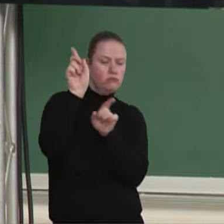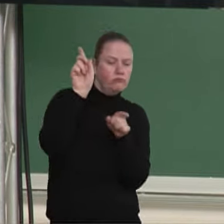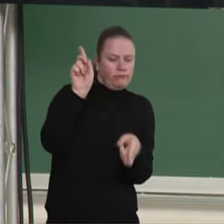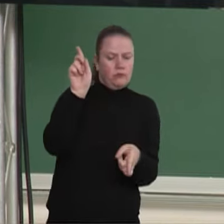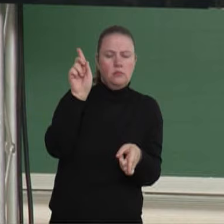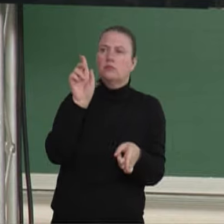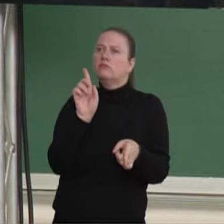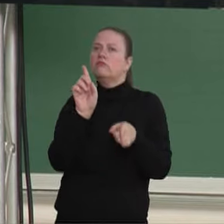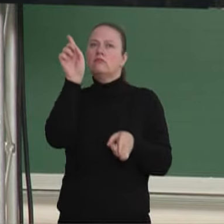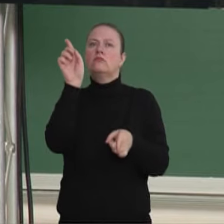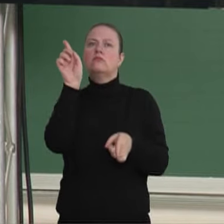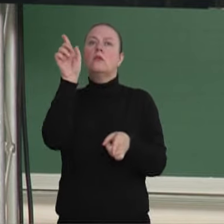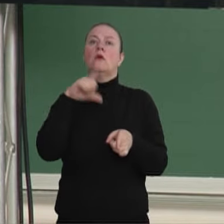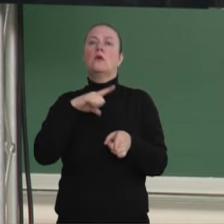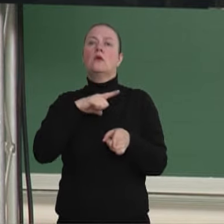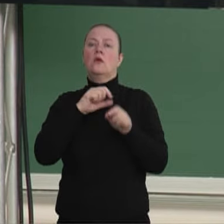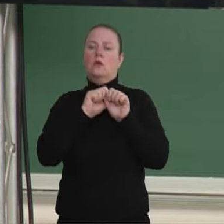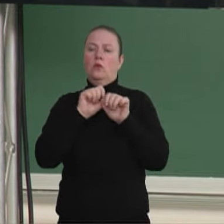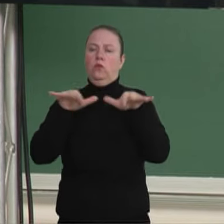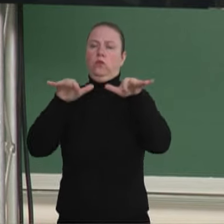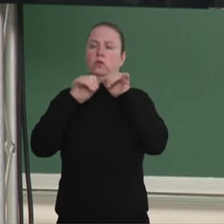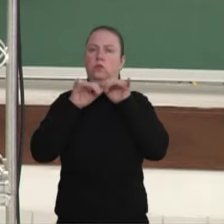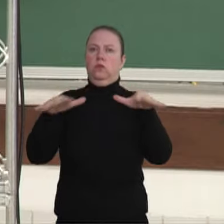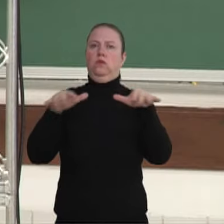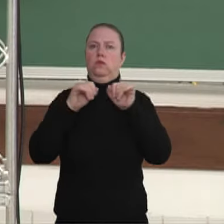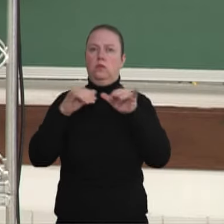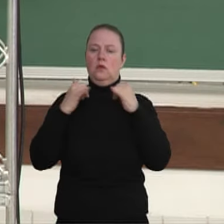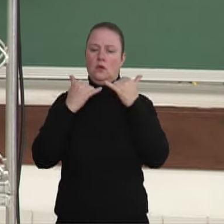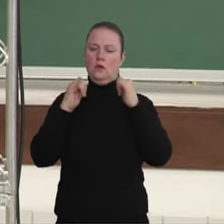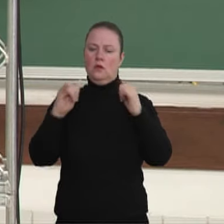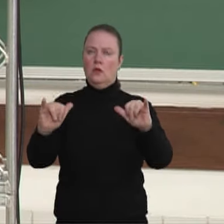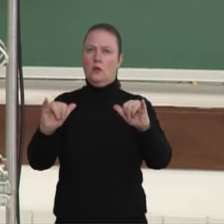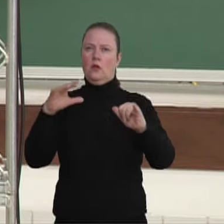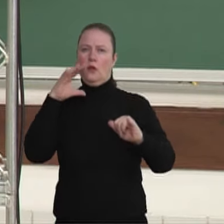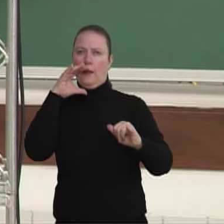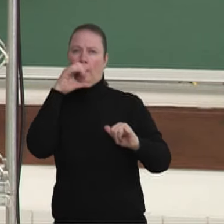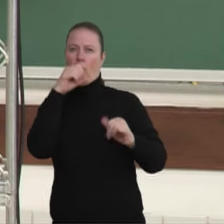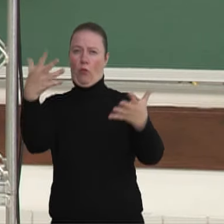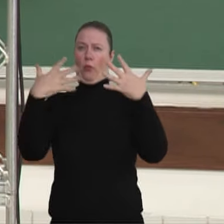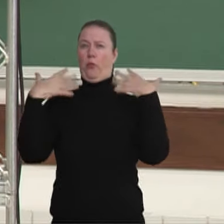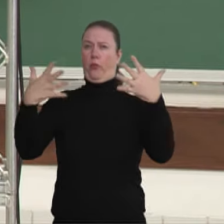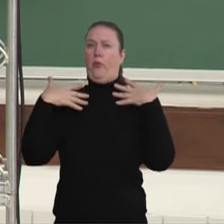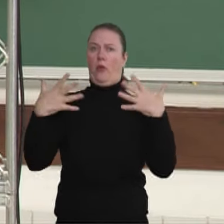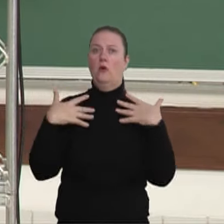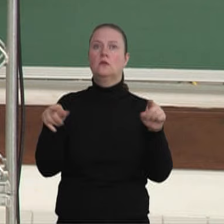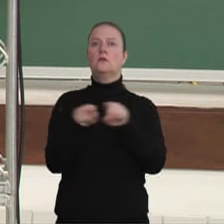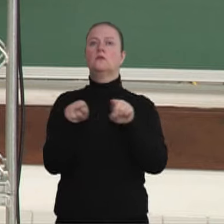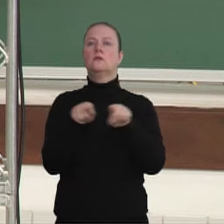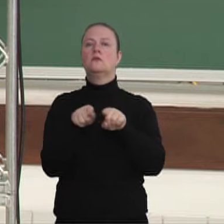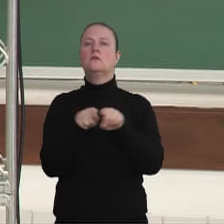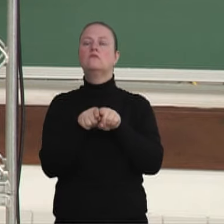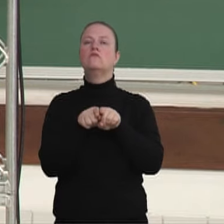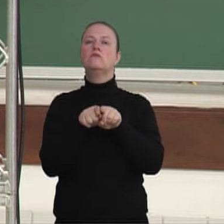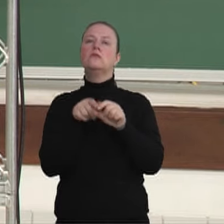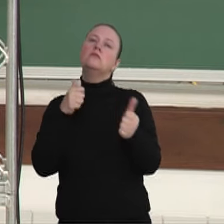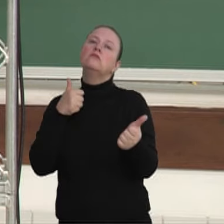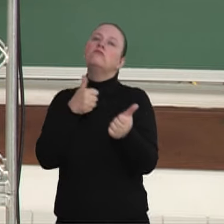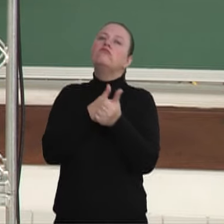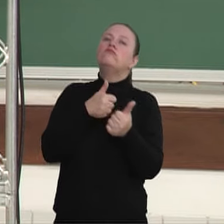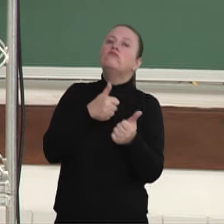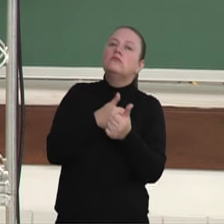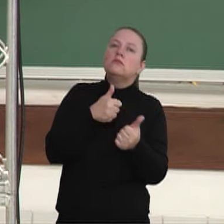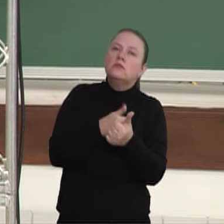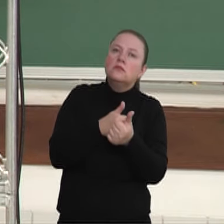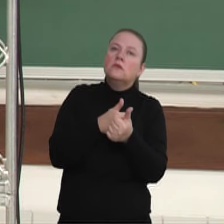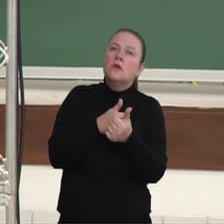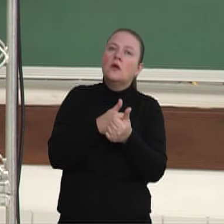E o que acontece? Você vai ter fluxo de calor intenso, você vai ter umidade e principalmente pegando ali a parte do Trópico de Câncer, você tem a